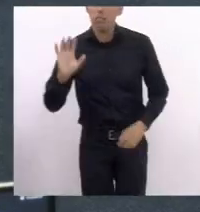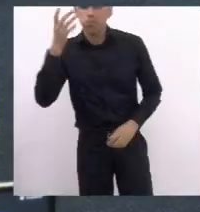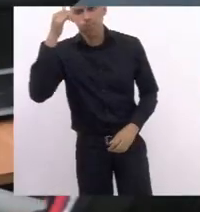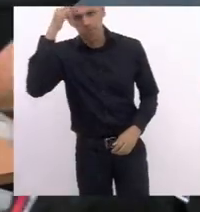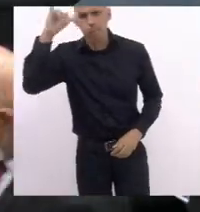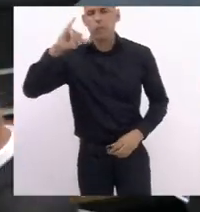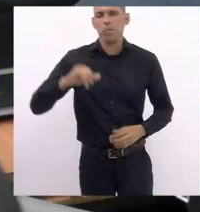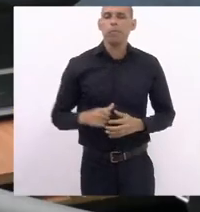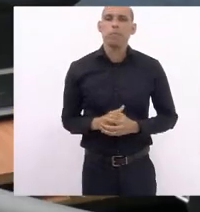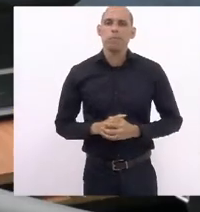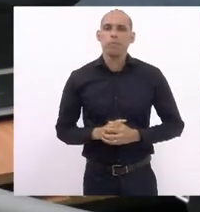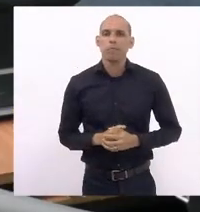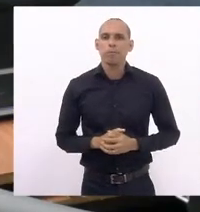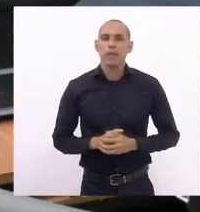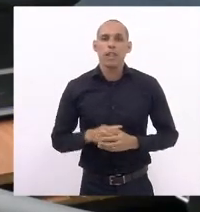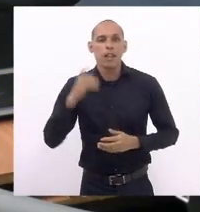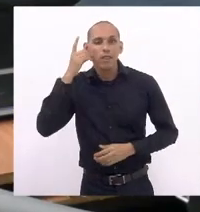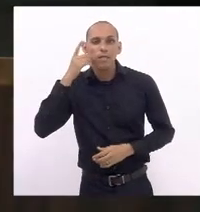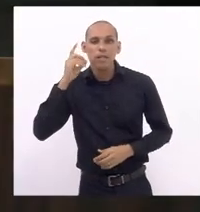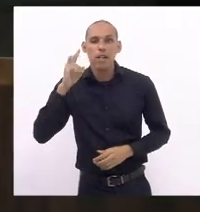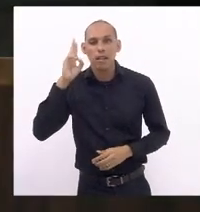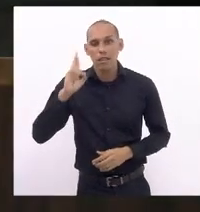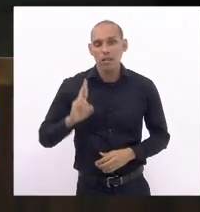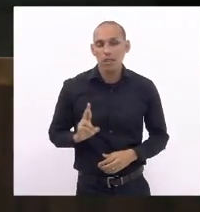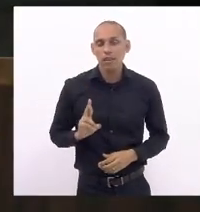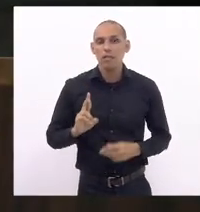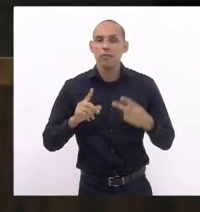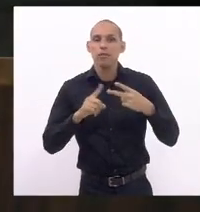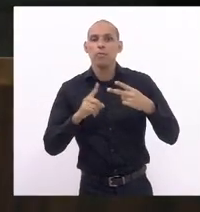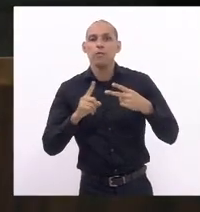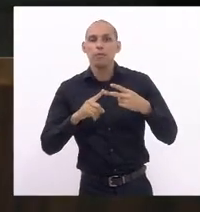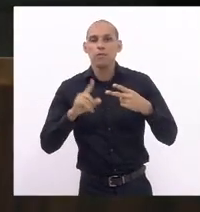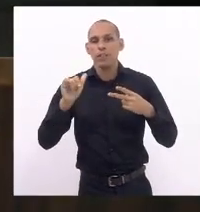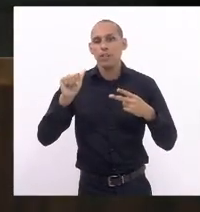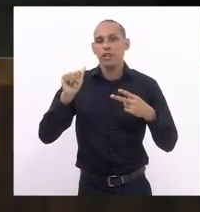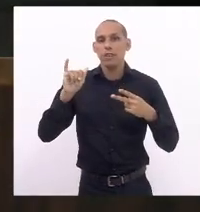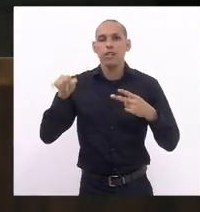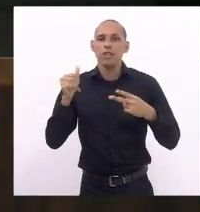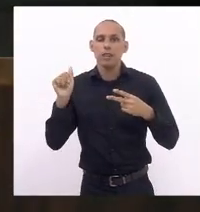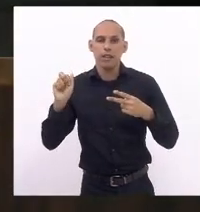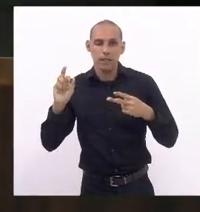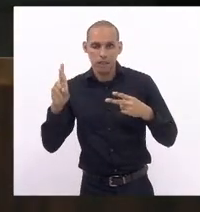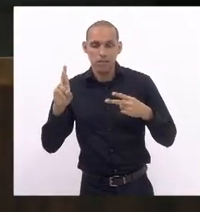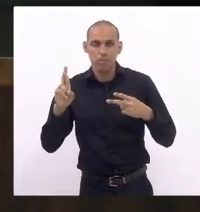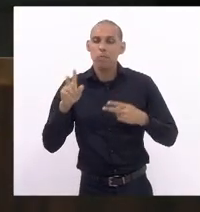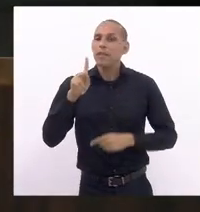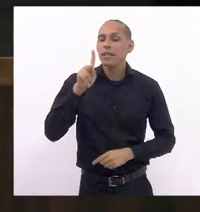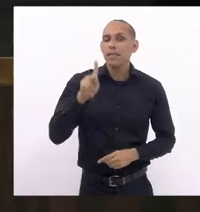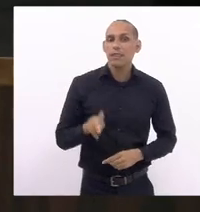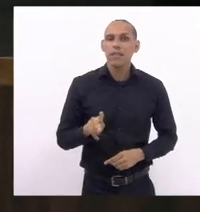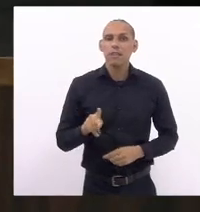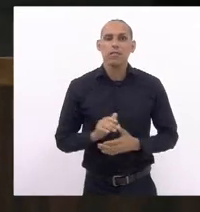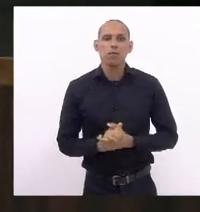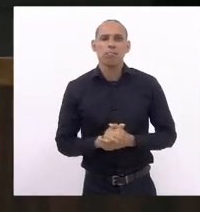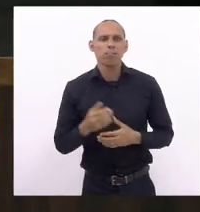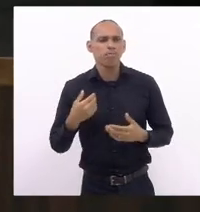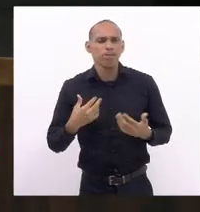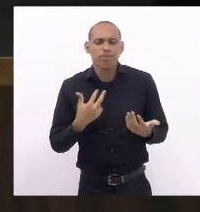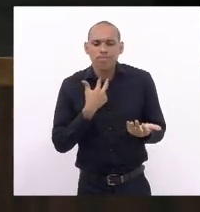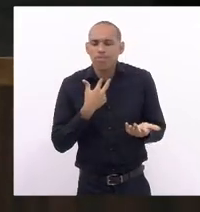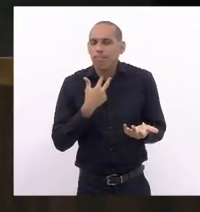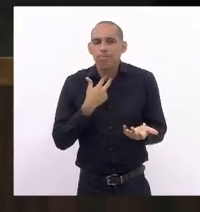isso. Deputada Renata, em seguida, deputado Jair Bittencourt. Senhora Presidenta, não poderia deixar